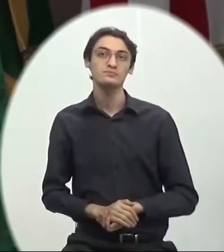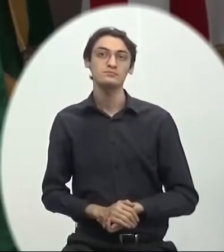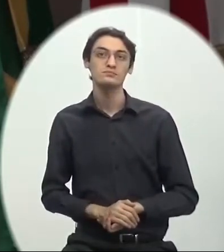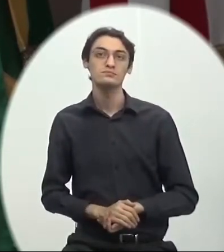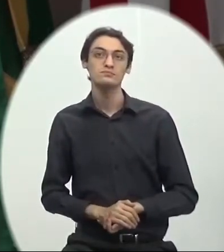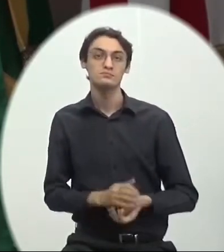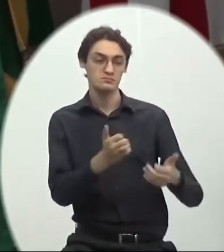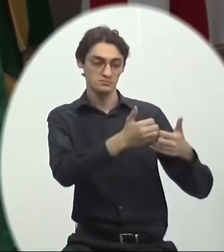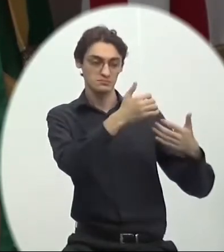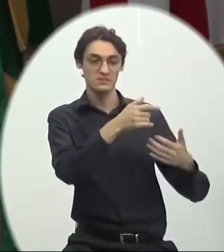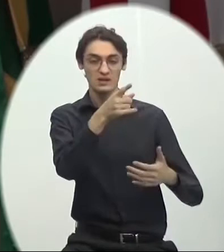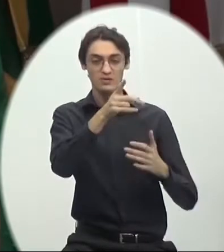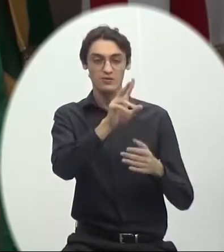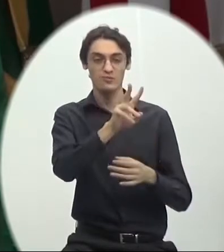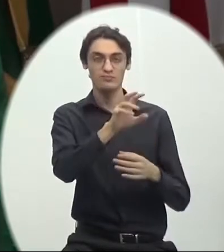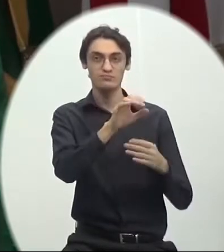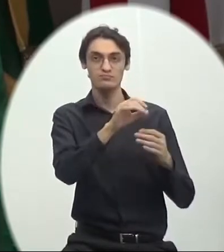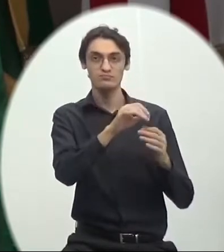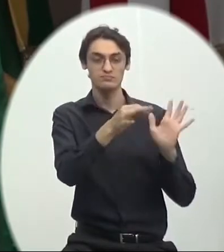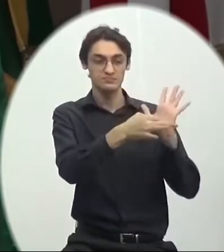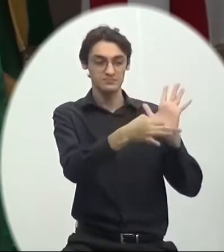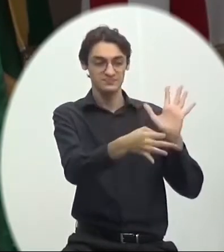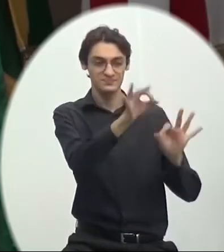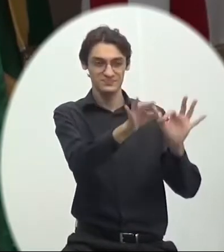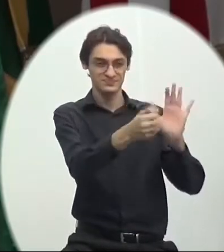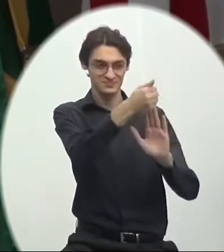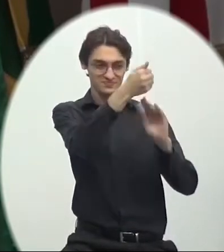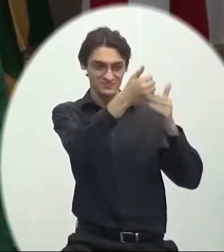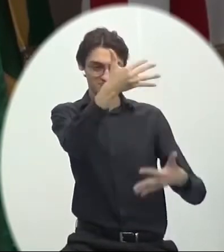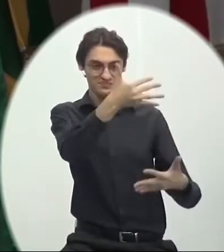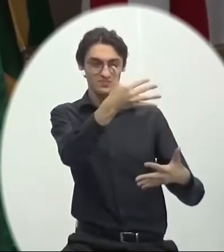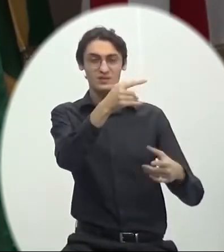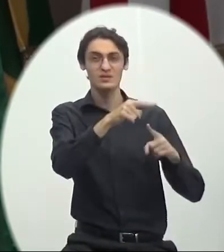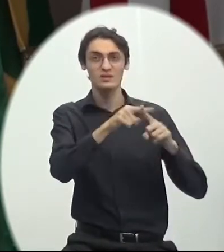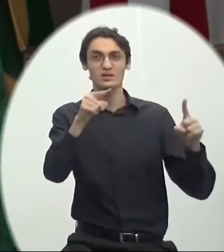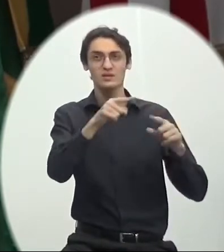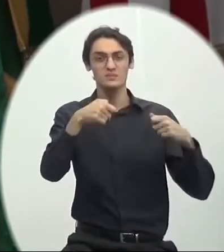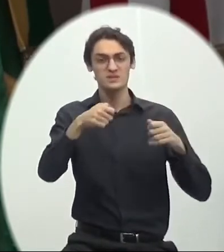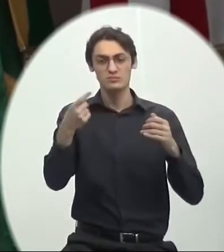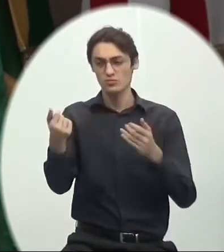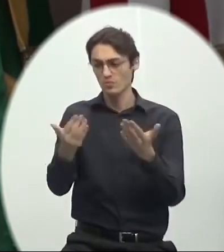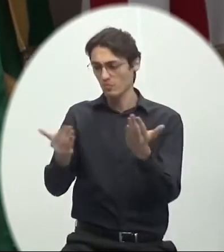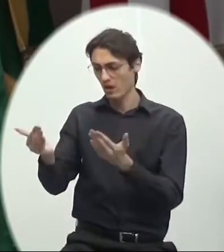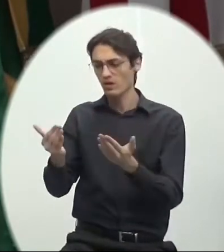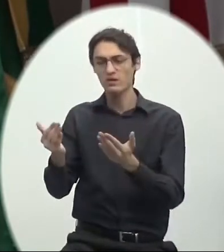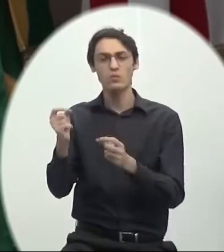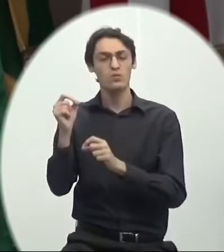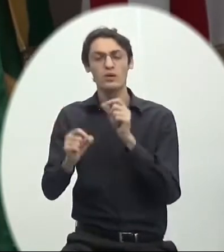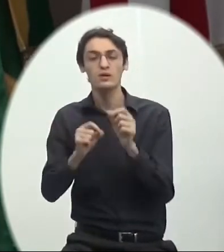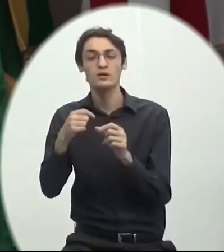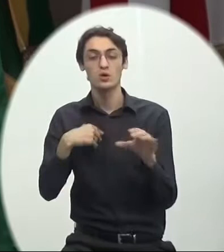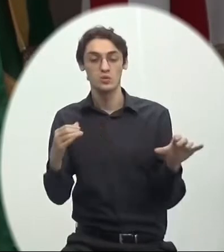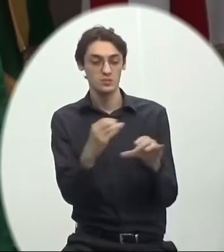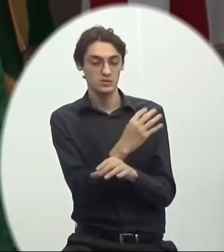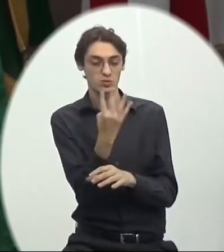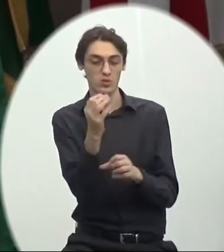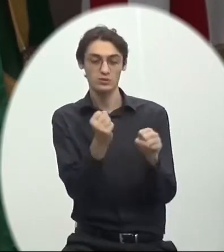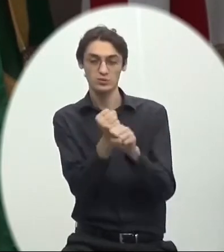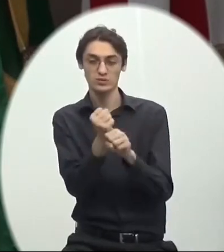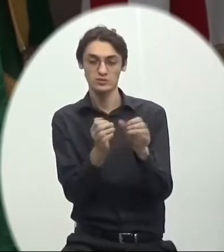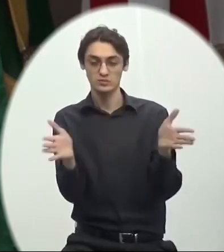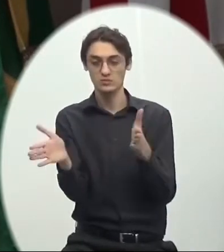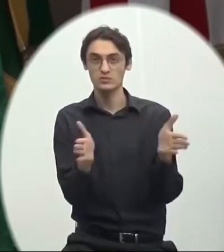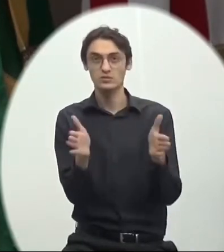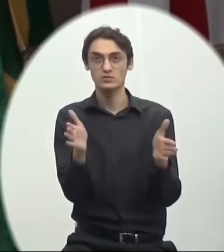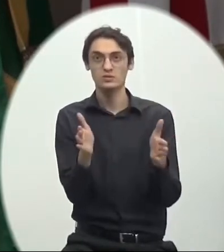compensação orçamentária. Isso aqui pode ser até uma coisa engraçada, porque nós estamos completando 4 anos de mandato, vereador